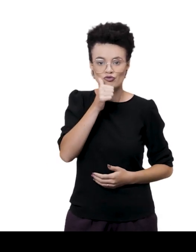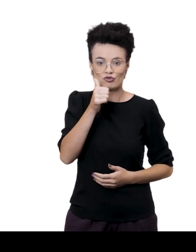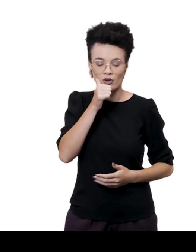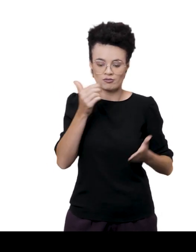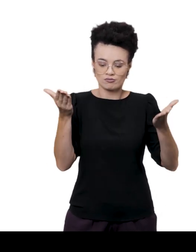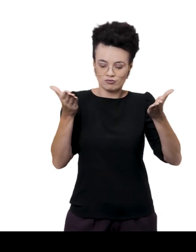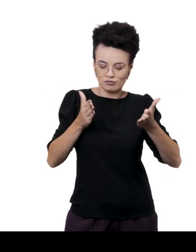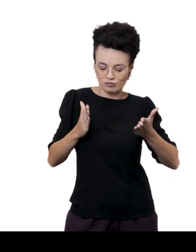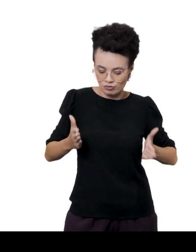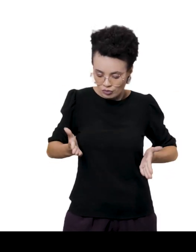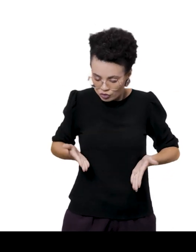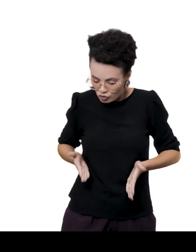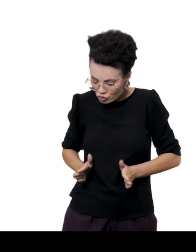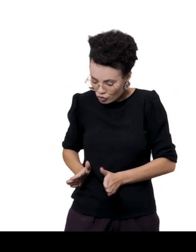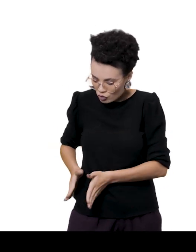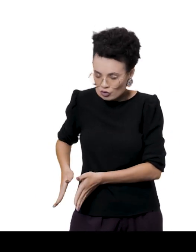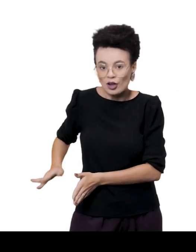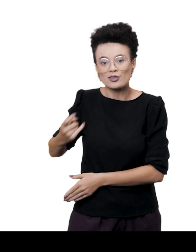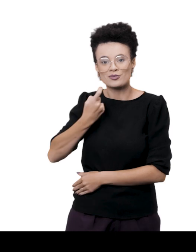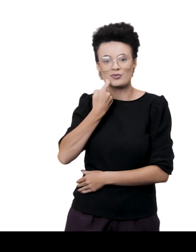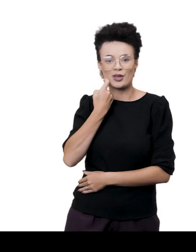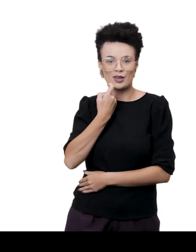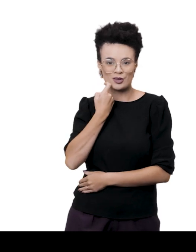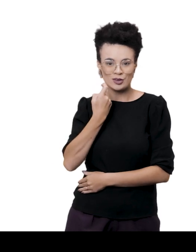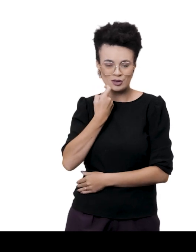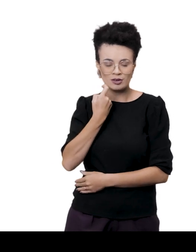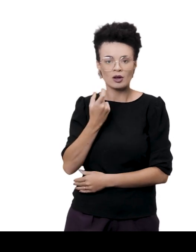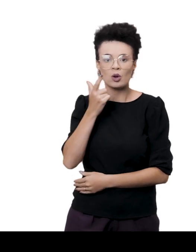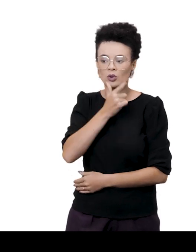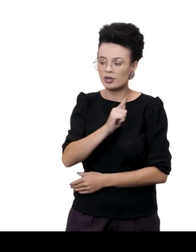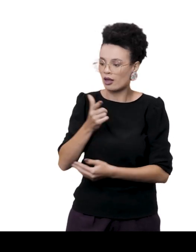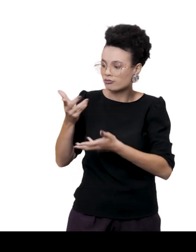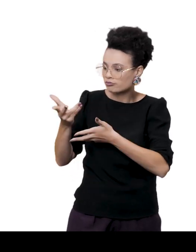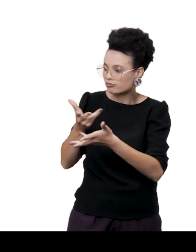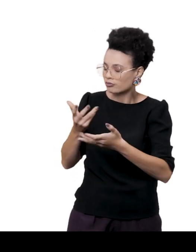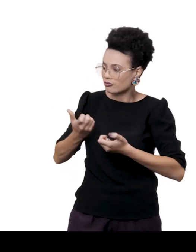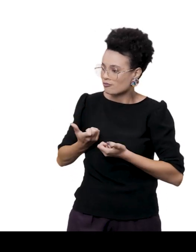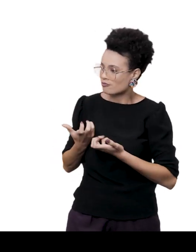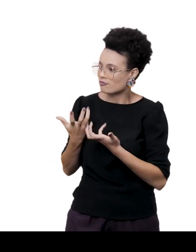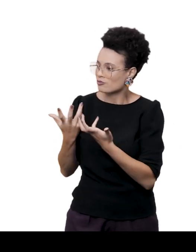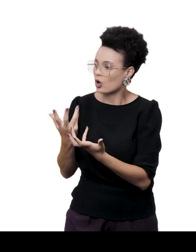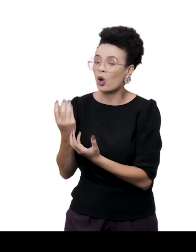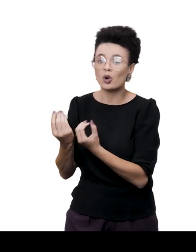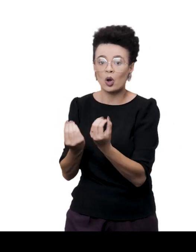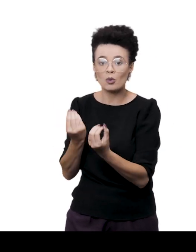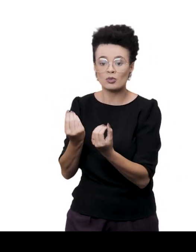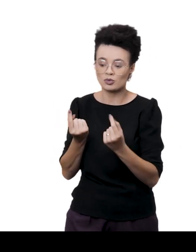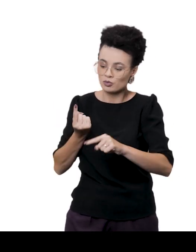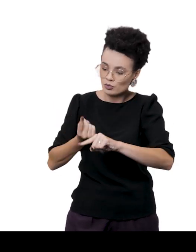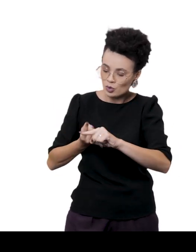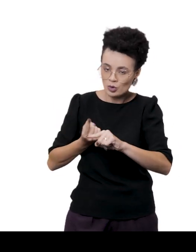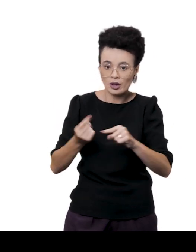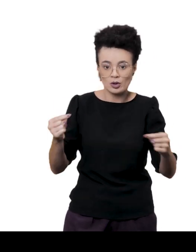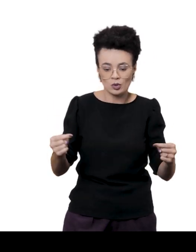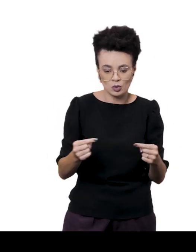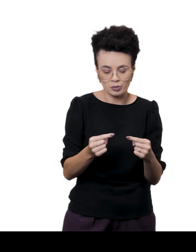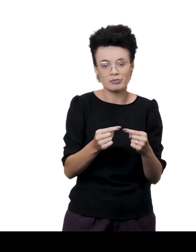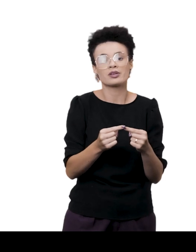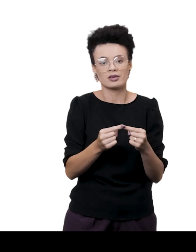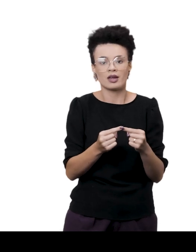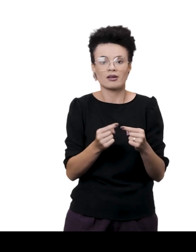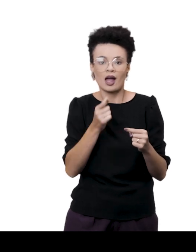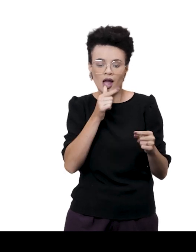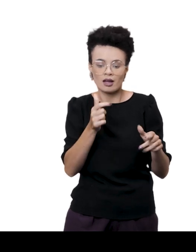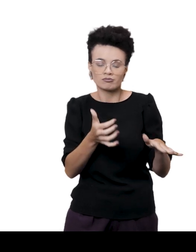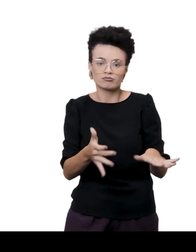uma sereia oferece um peixe a um pássaro, como se entregasse a si mesma ao outro, já que também pertence ao